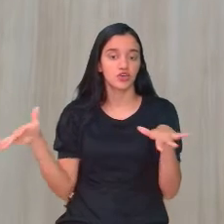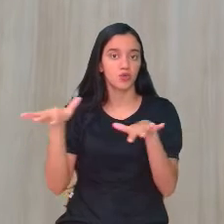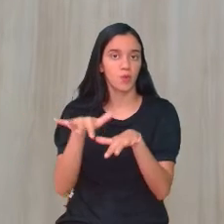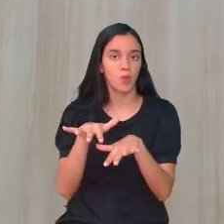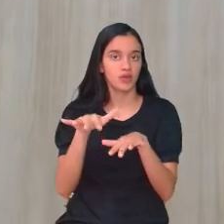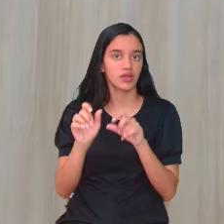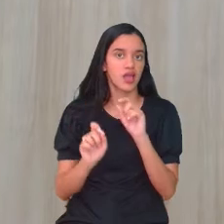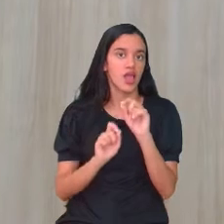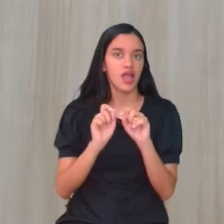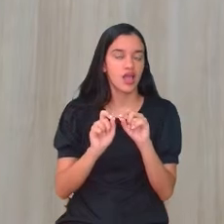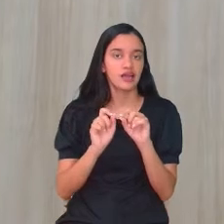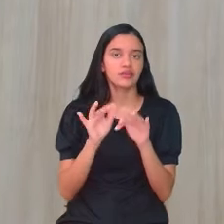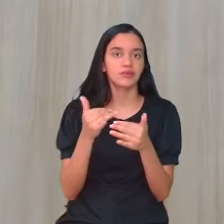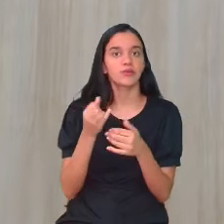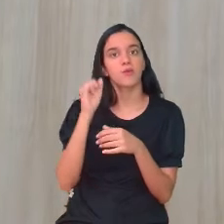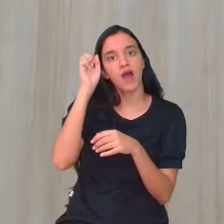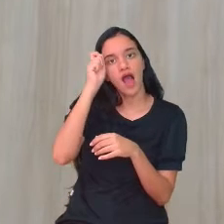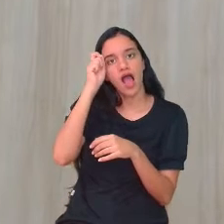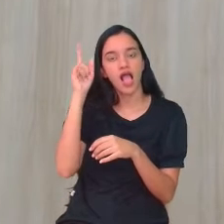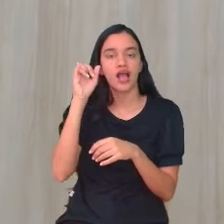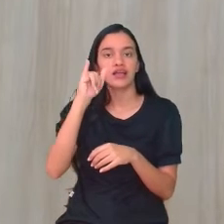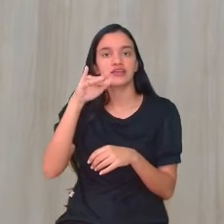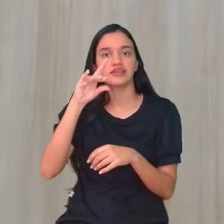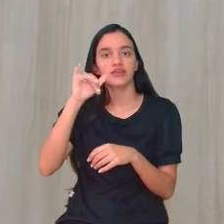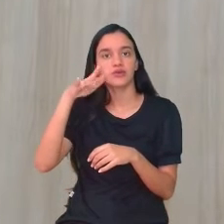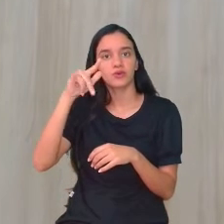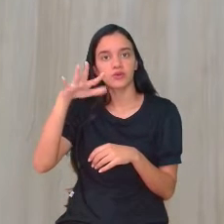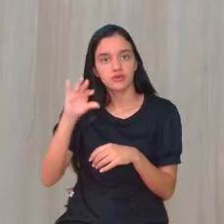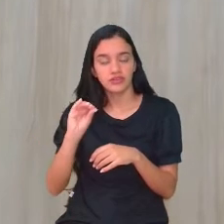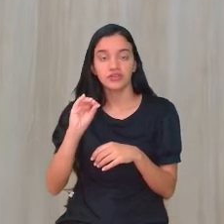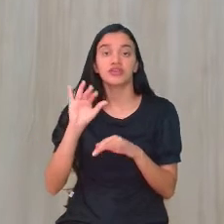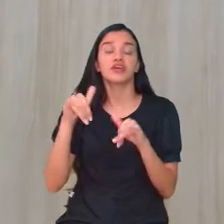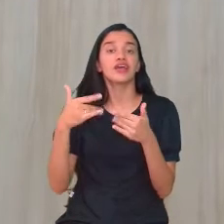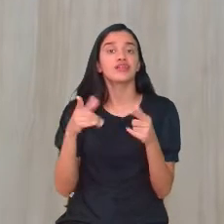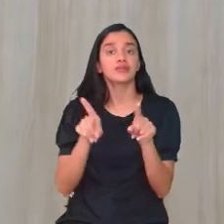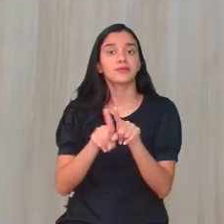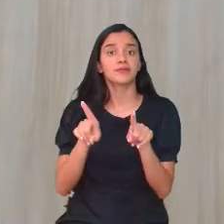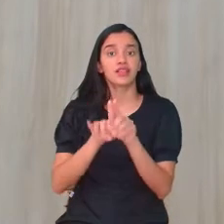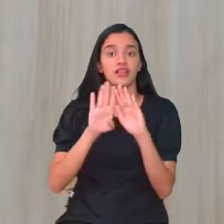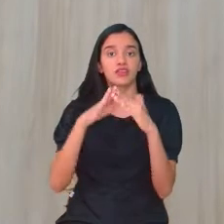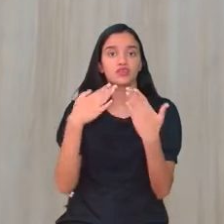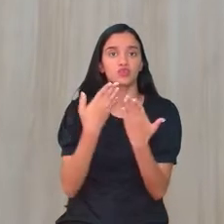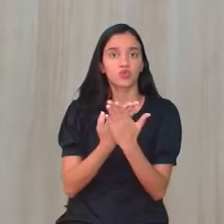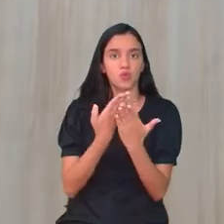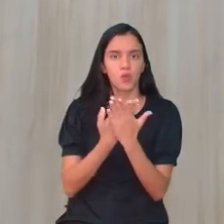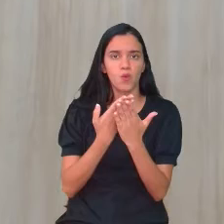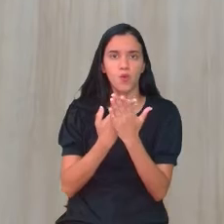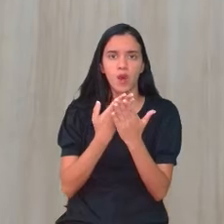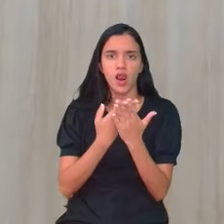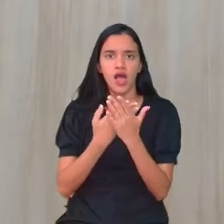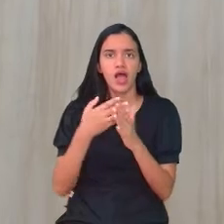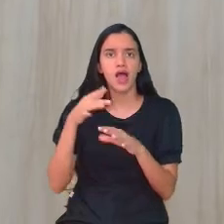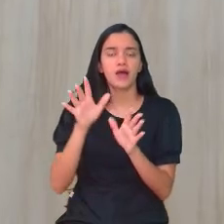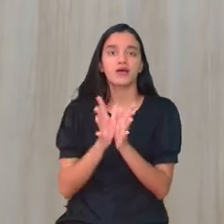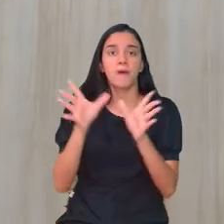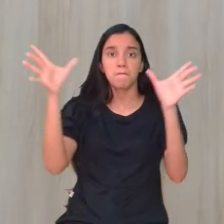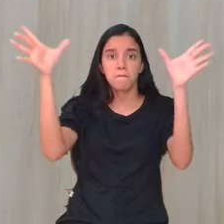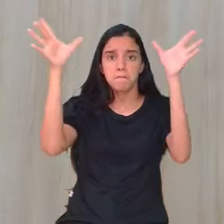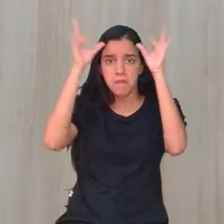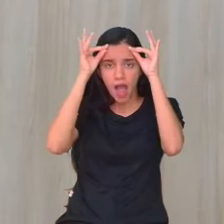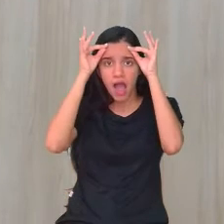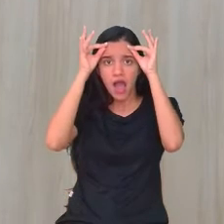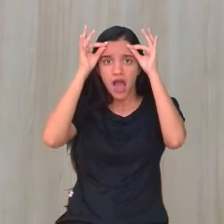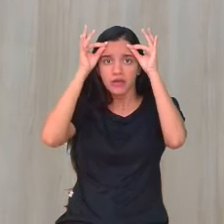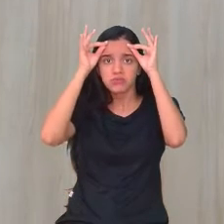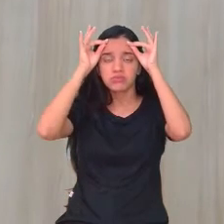uma determinada ideologia nas escolas e aquilo seria replicado na mente de todos os